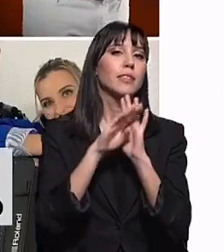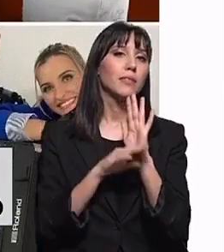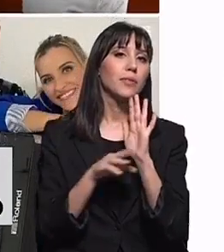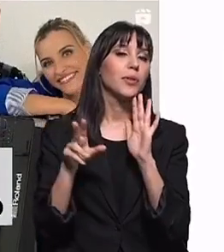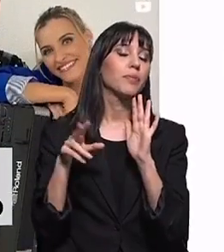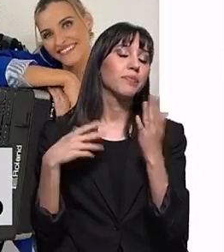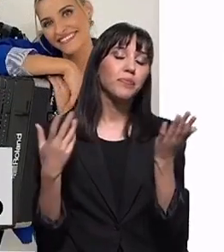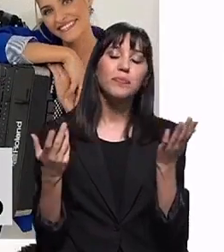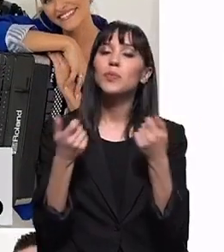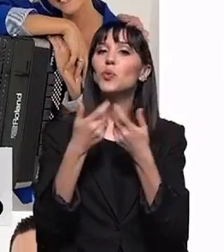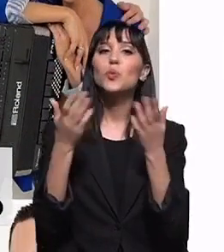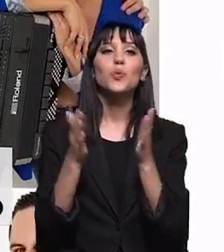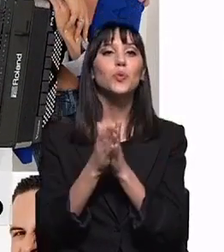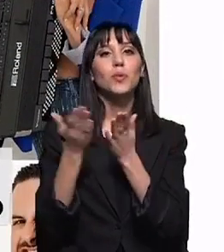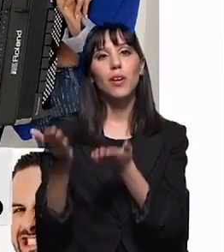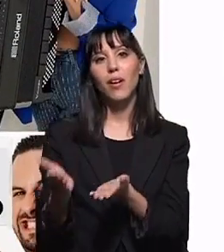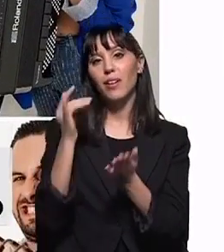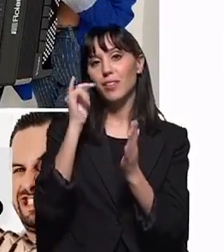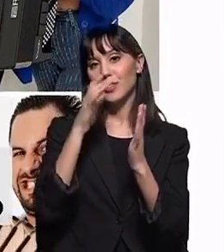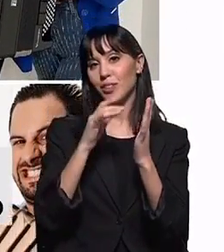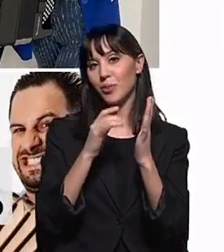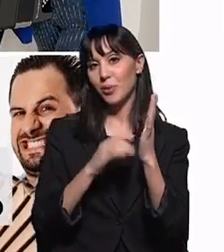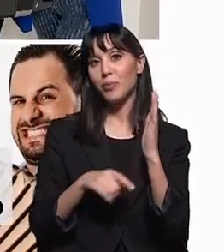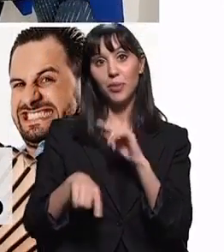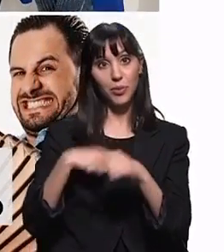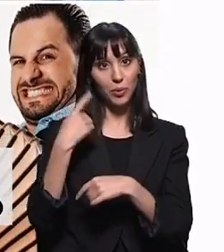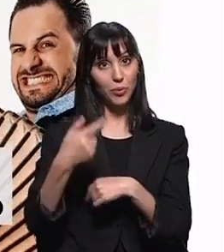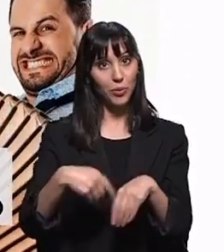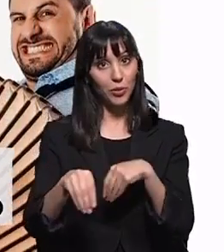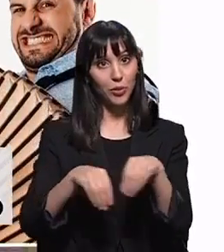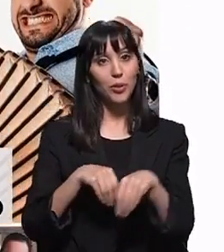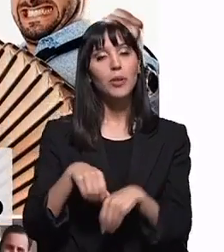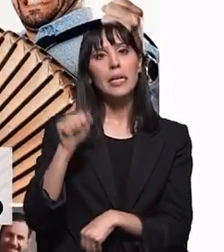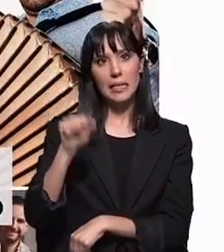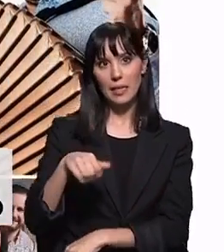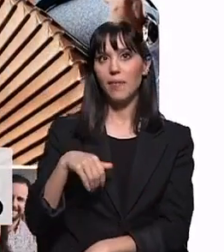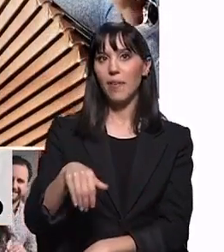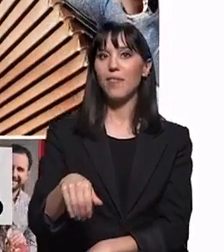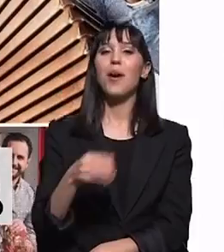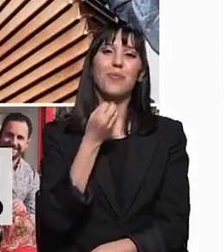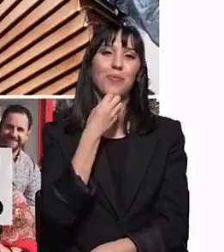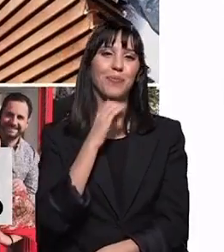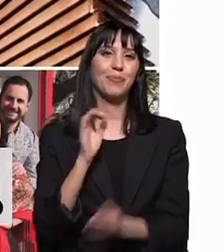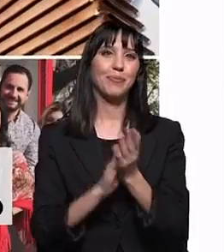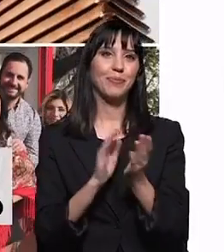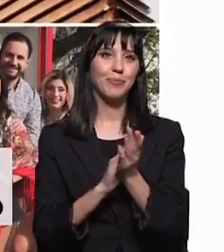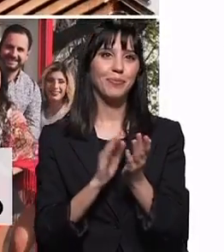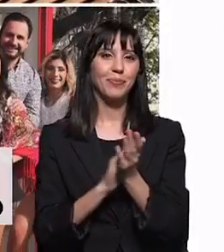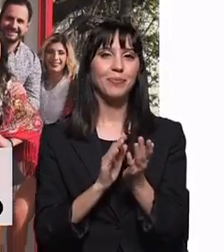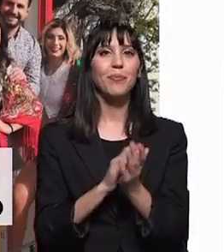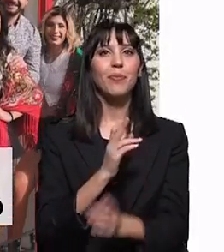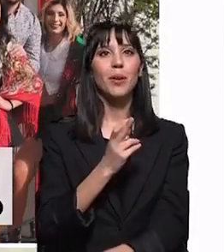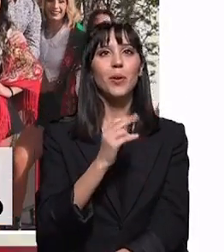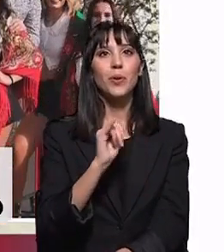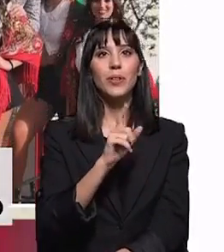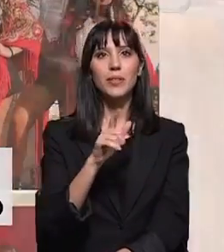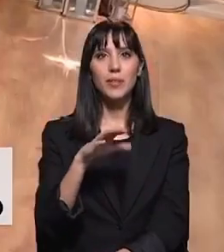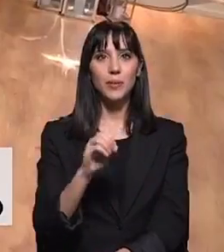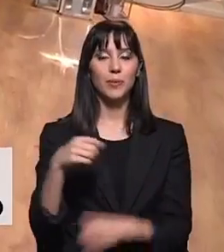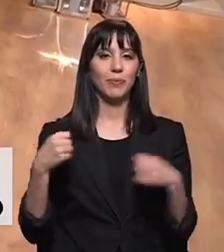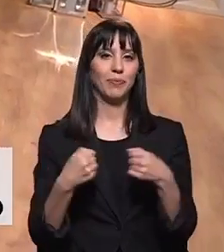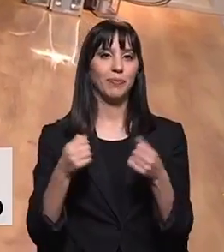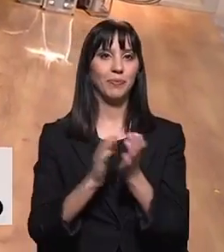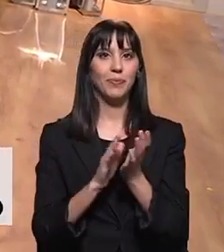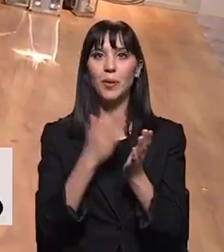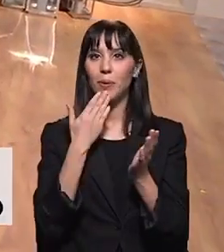É só espreitar o Instagram e conto contigo para os jogos, pode ser? Já vamos, daqui um bocadinho. Vamos a isso. Um aplauso para o Ruizinho do acordeão. Obrigada a todos.